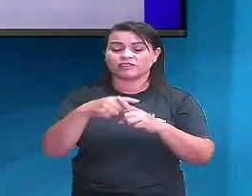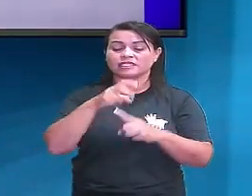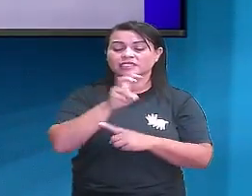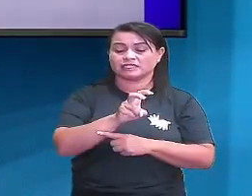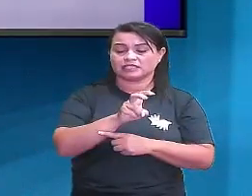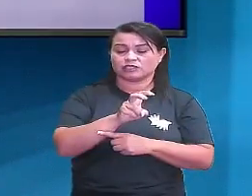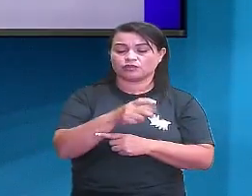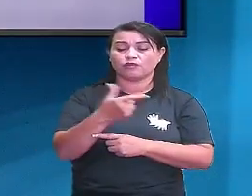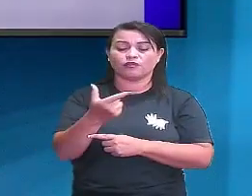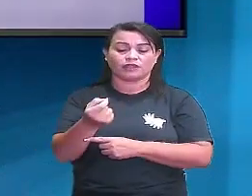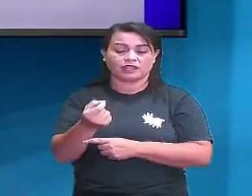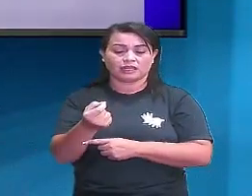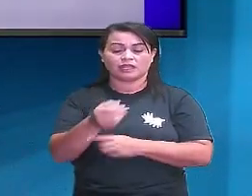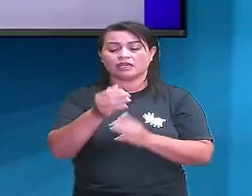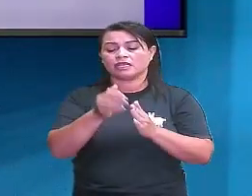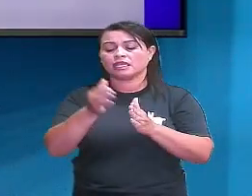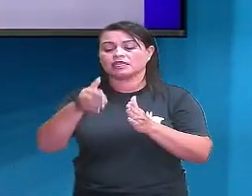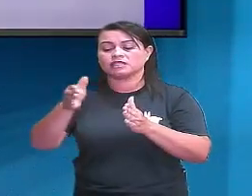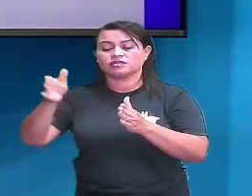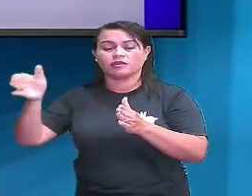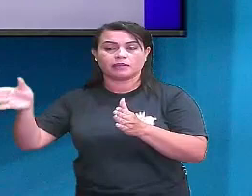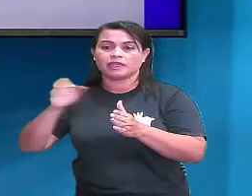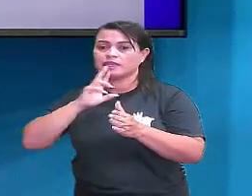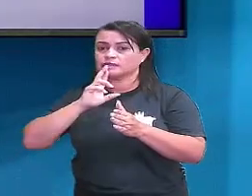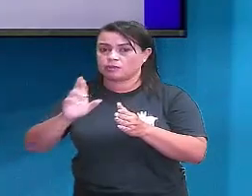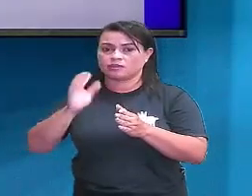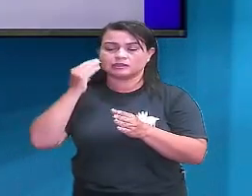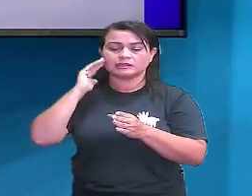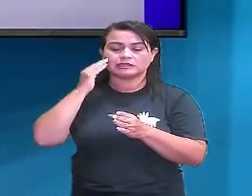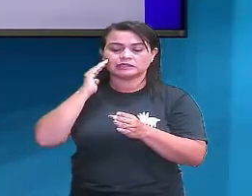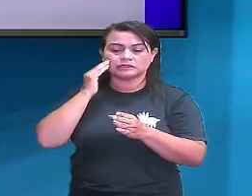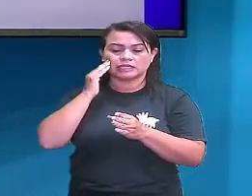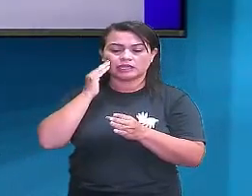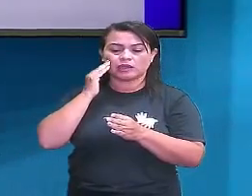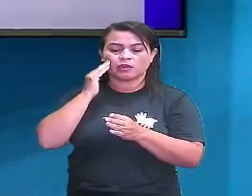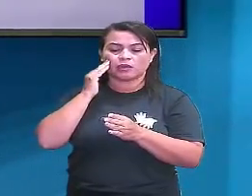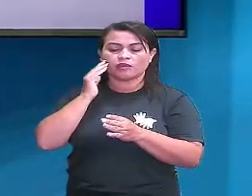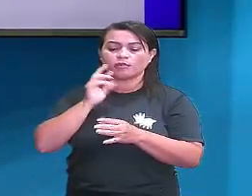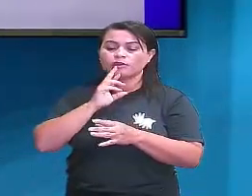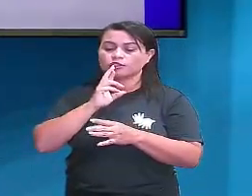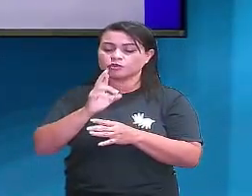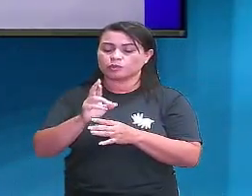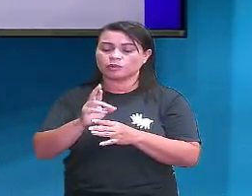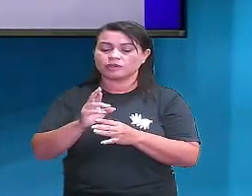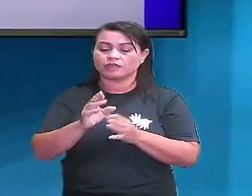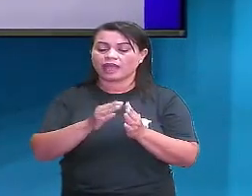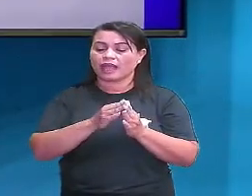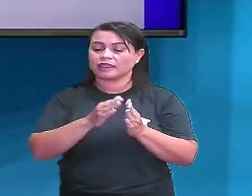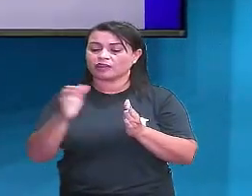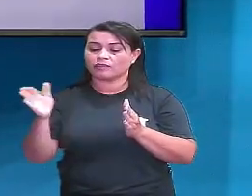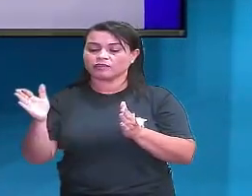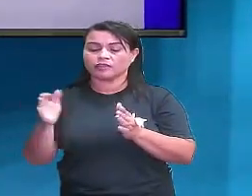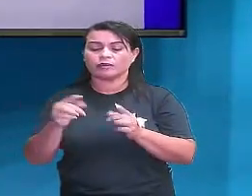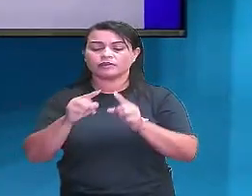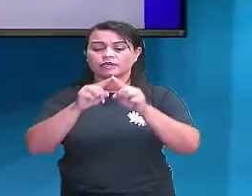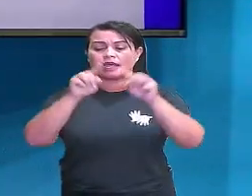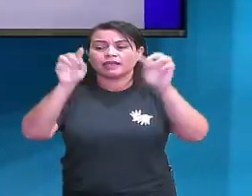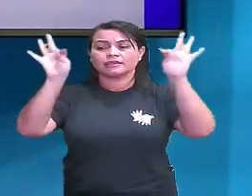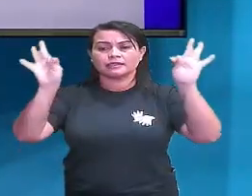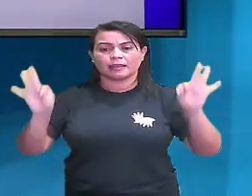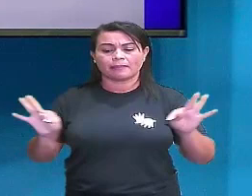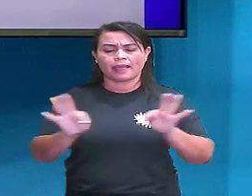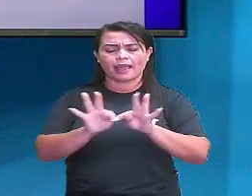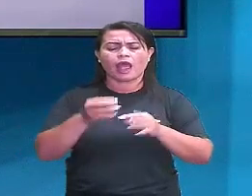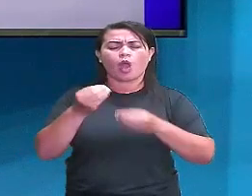5, 20. E assim sucessivamente. A gente vai chegar a essa solução até o final lá. Aí o que ele